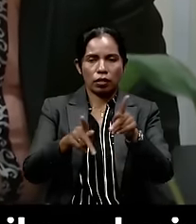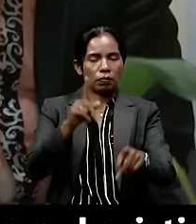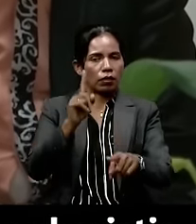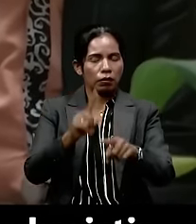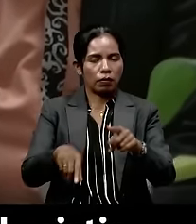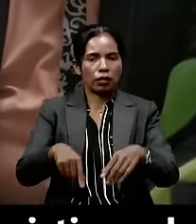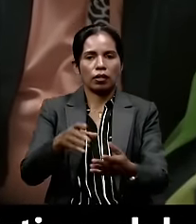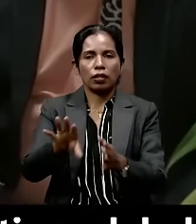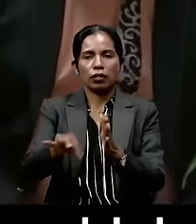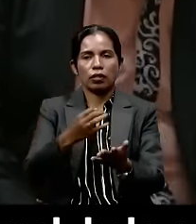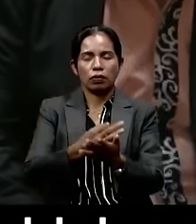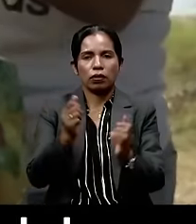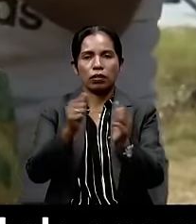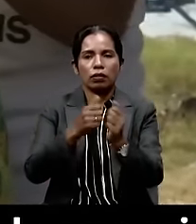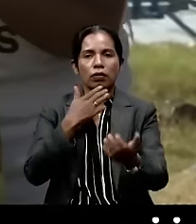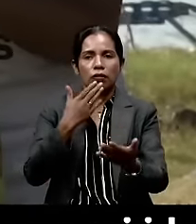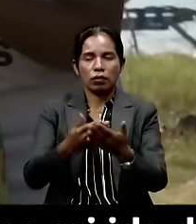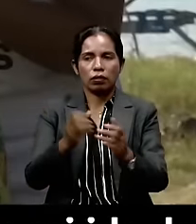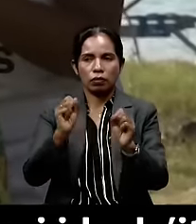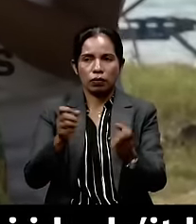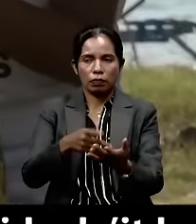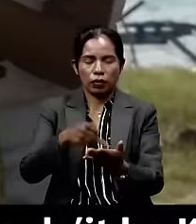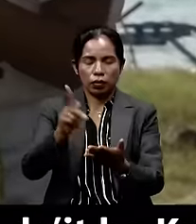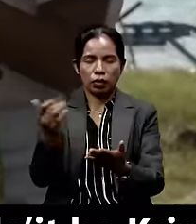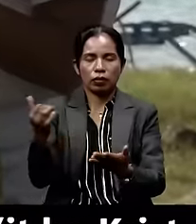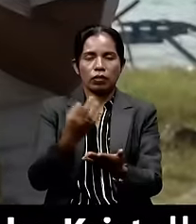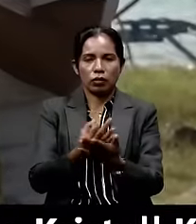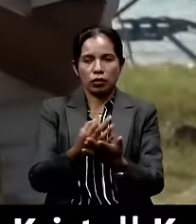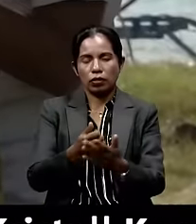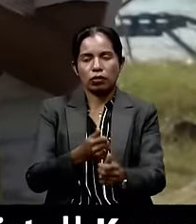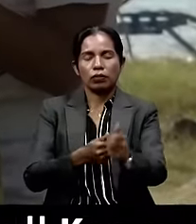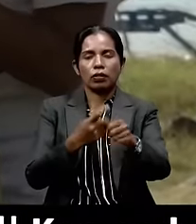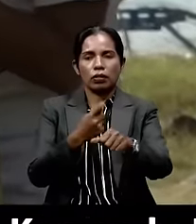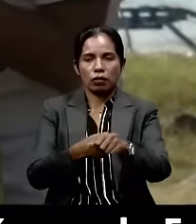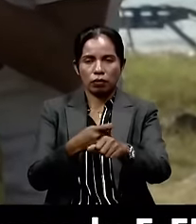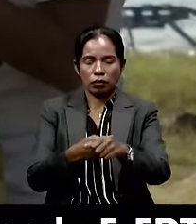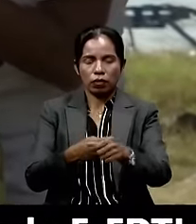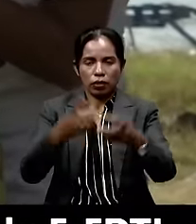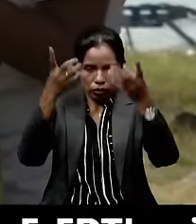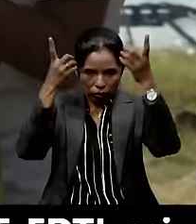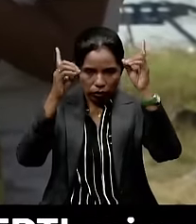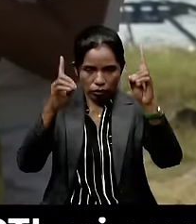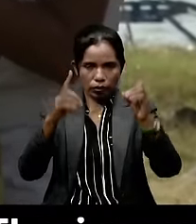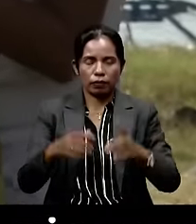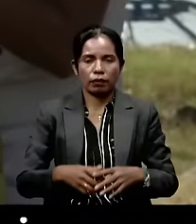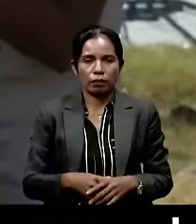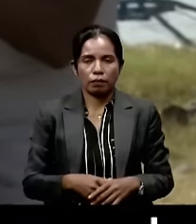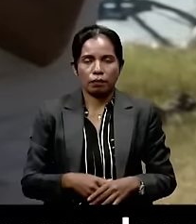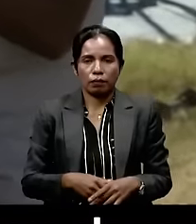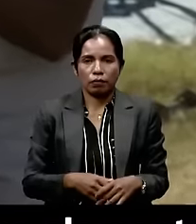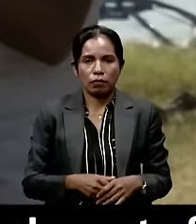ng rendimento hudiak. O di bele selu sirania kreditu osa tuir tempo nebe termina ona.